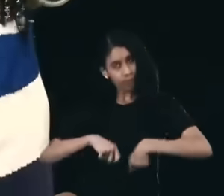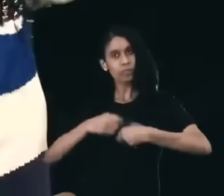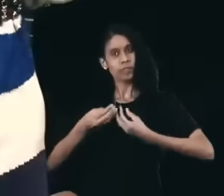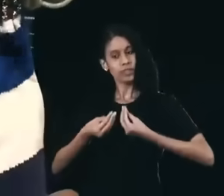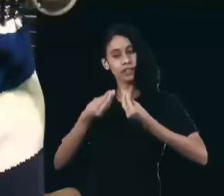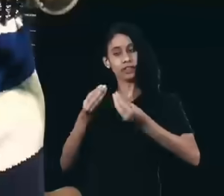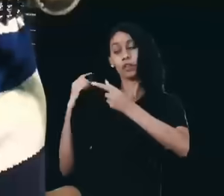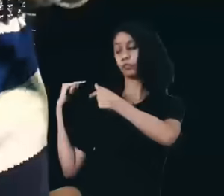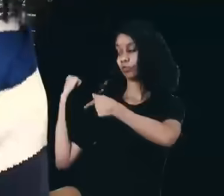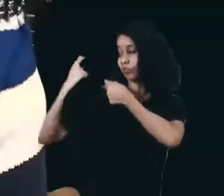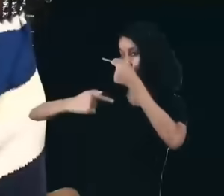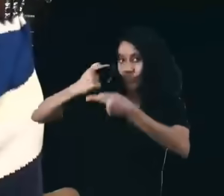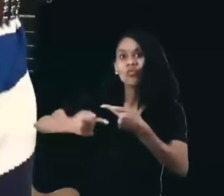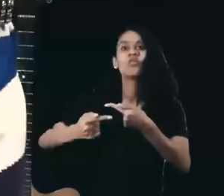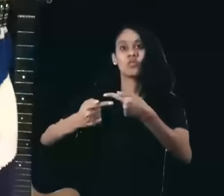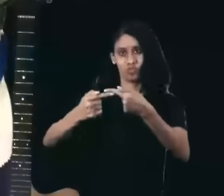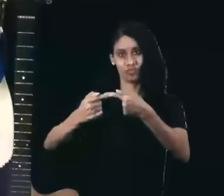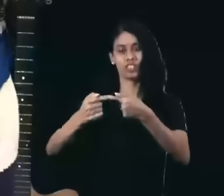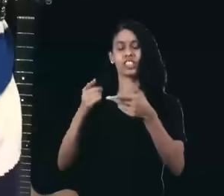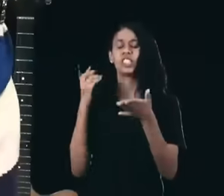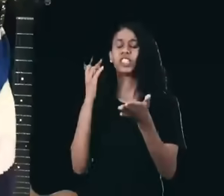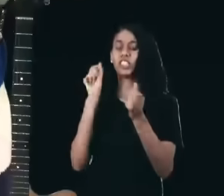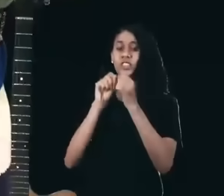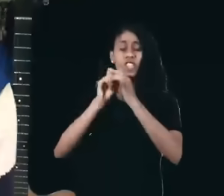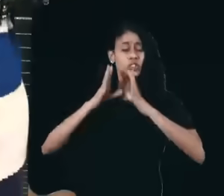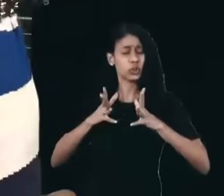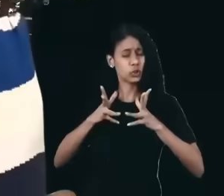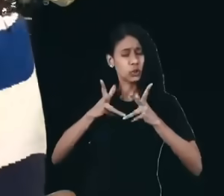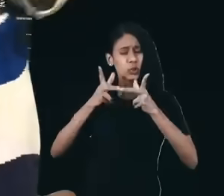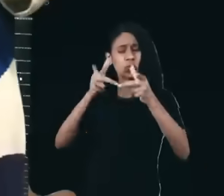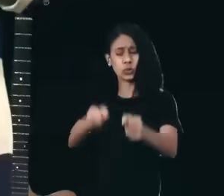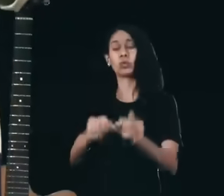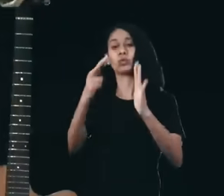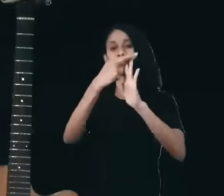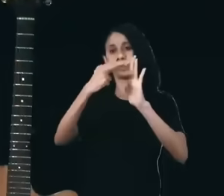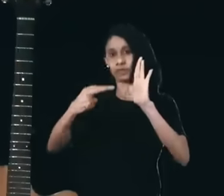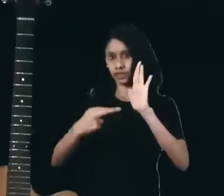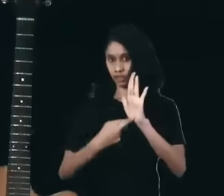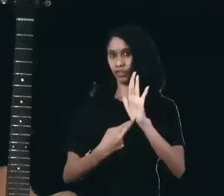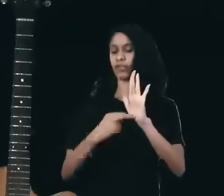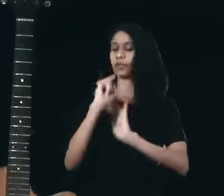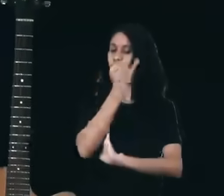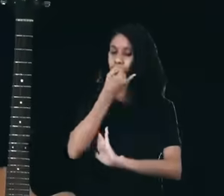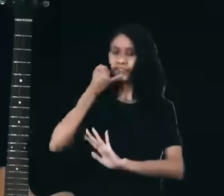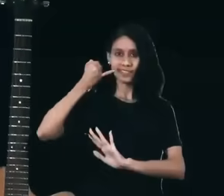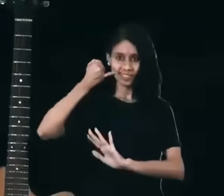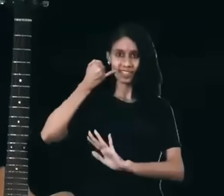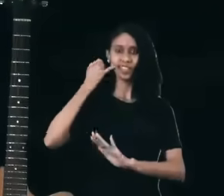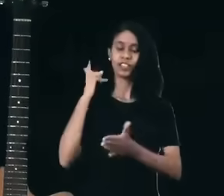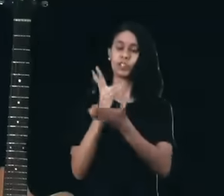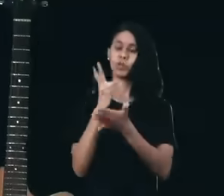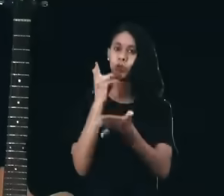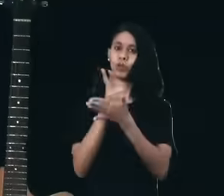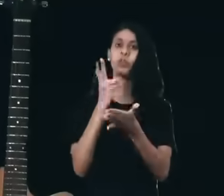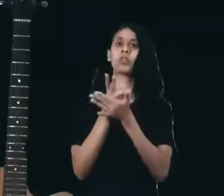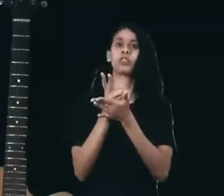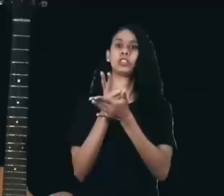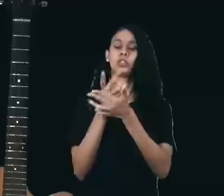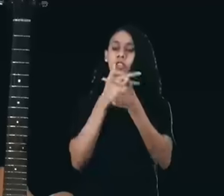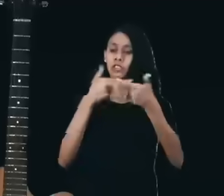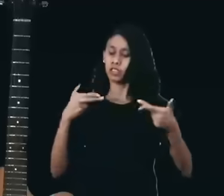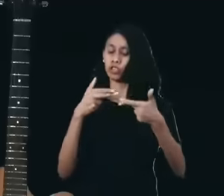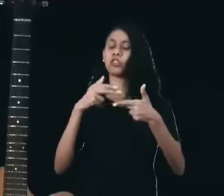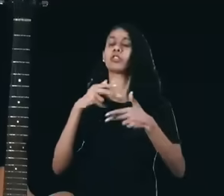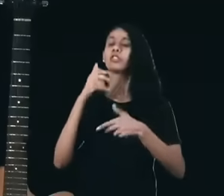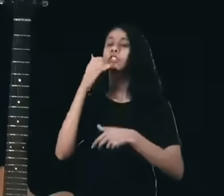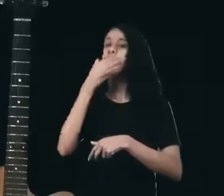uma descendência e que seguisse todos os protocolos para que Isaac continuasse o legado do seu pai Abraão, que era o